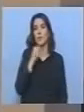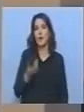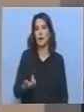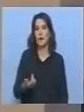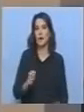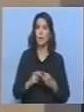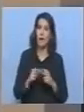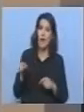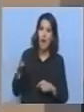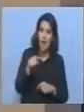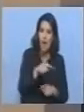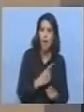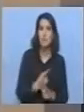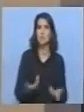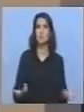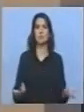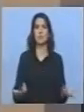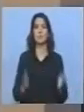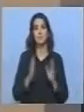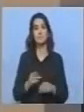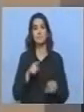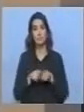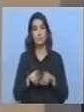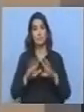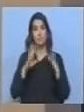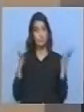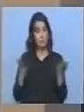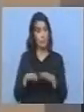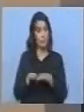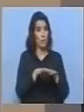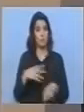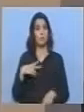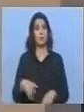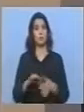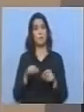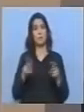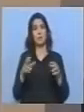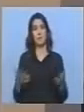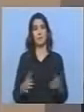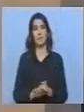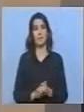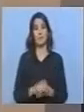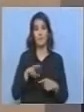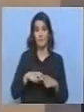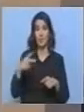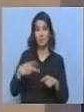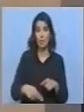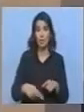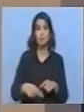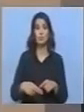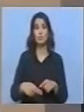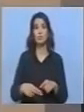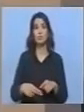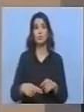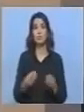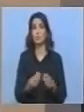E, portanto, eu acho que é preciso ter política global para o país em relação a este assunto. Não acho que o corte de vagas tenha